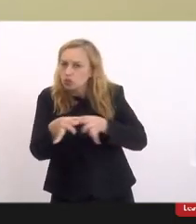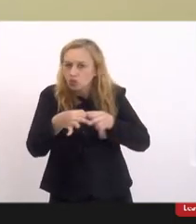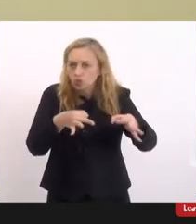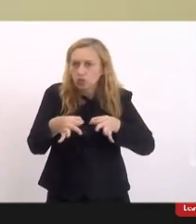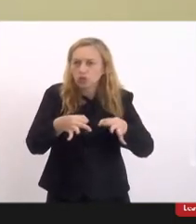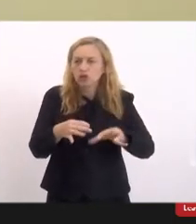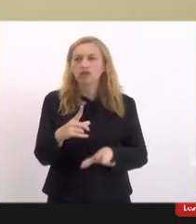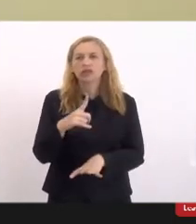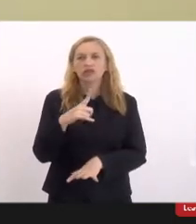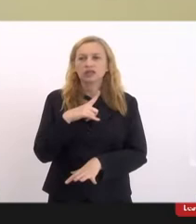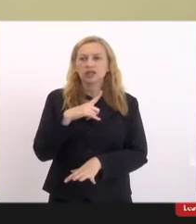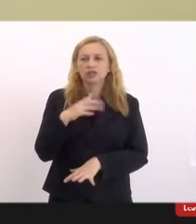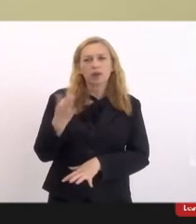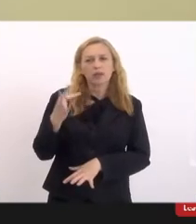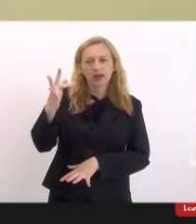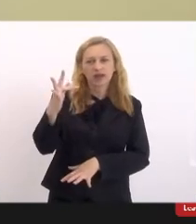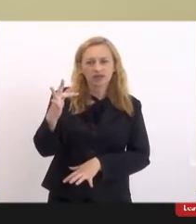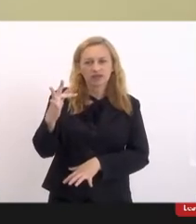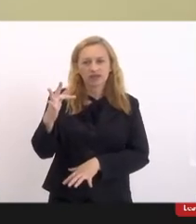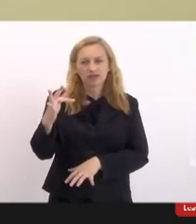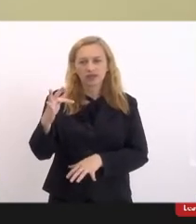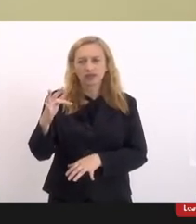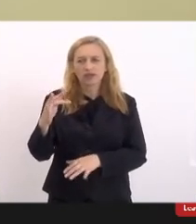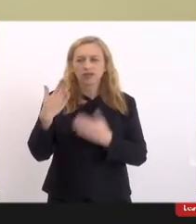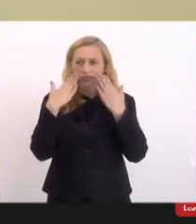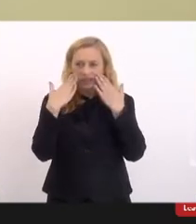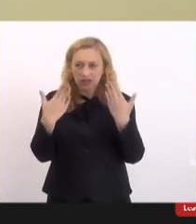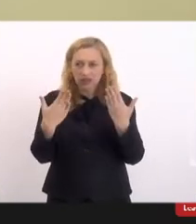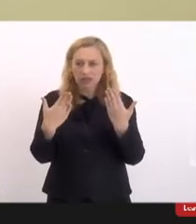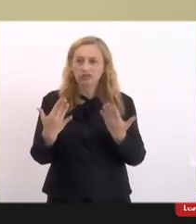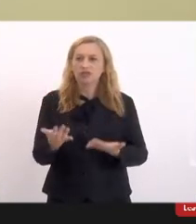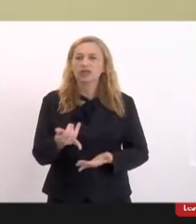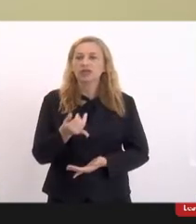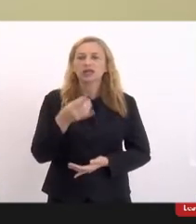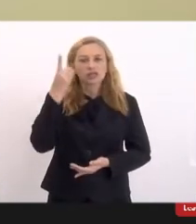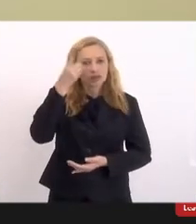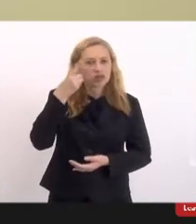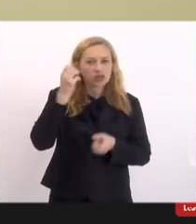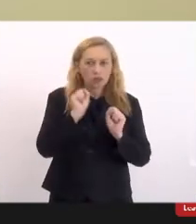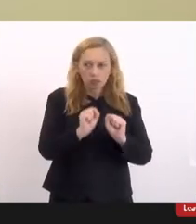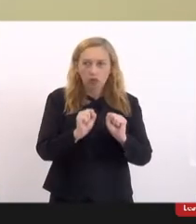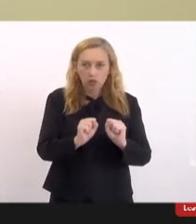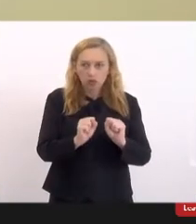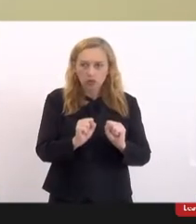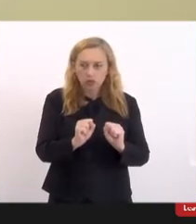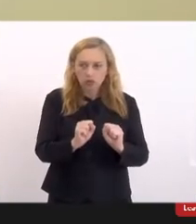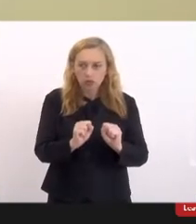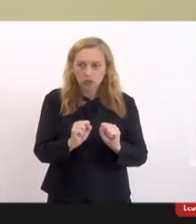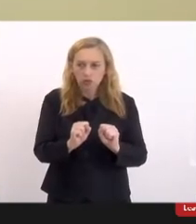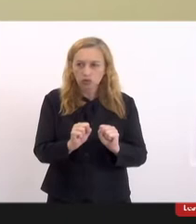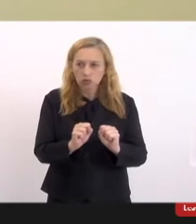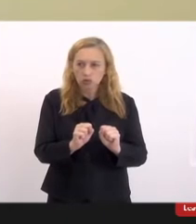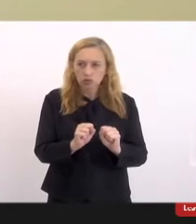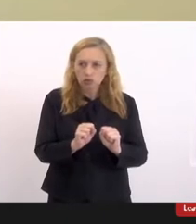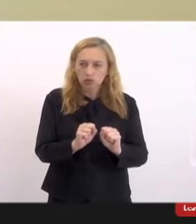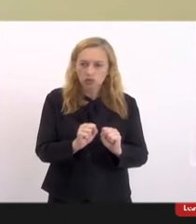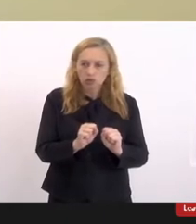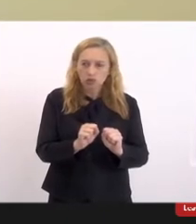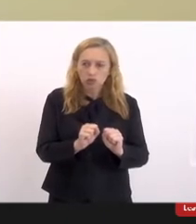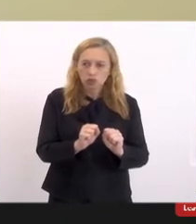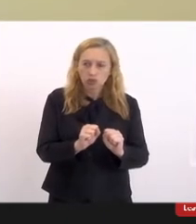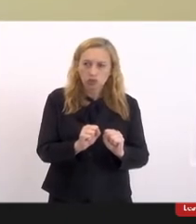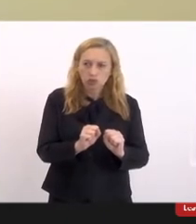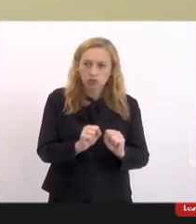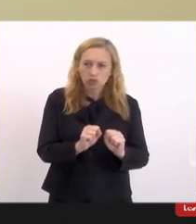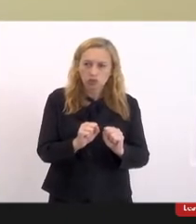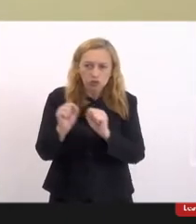nós temos uma breve apresentação, deputado, se eu posso me colocar como host